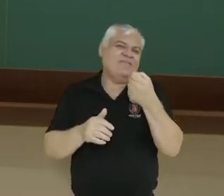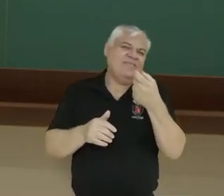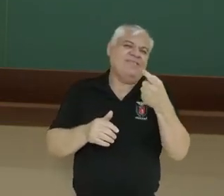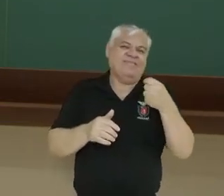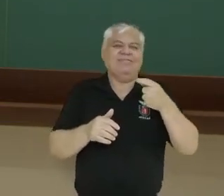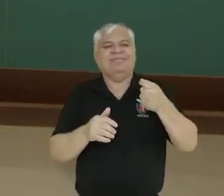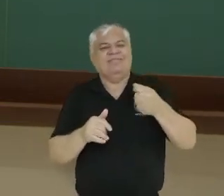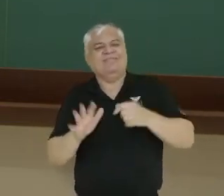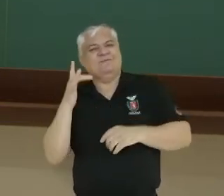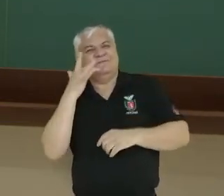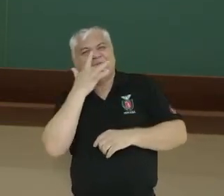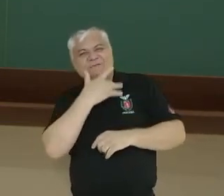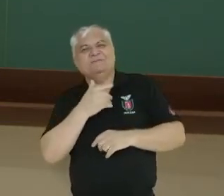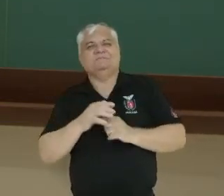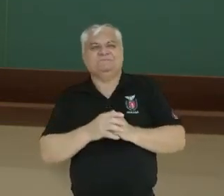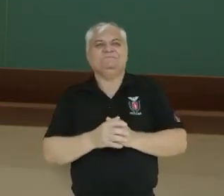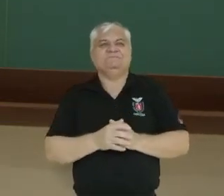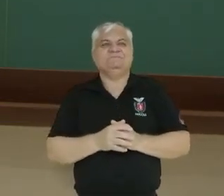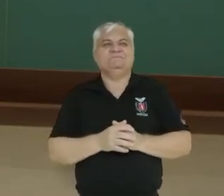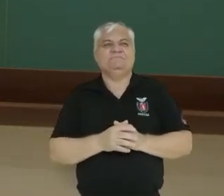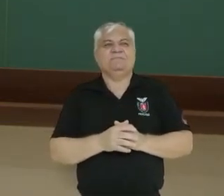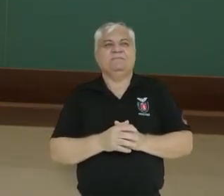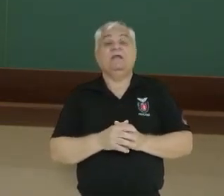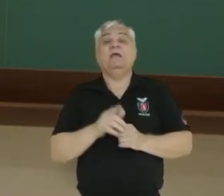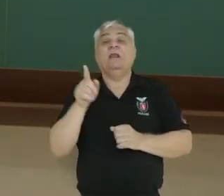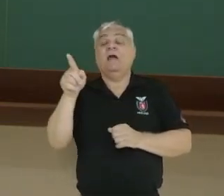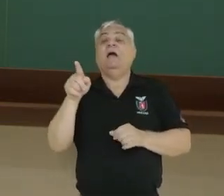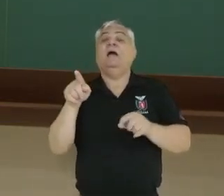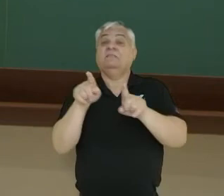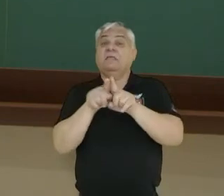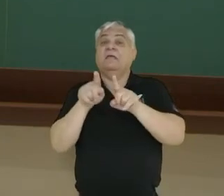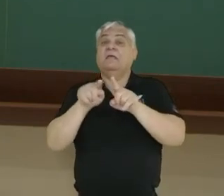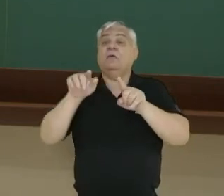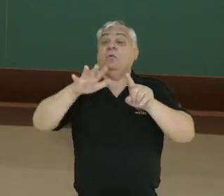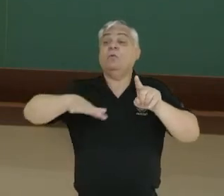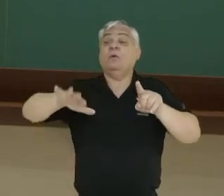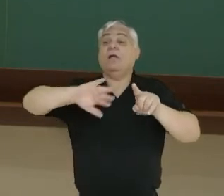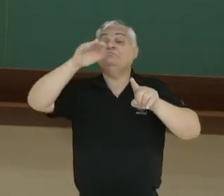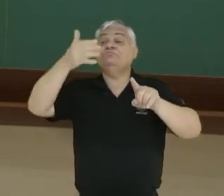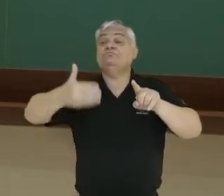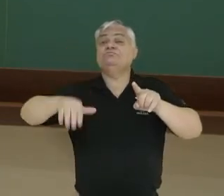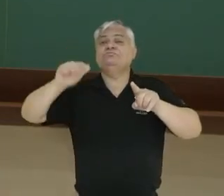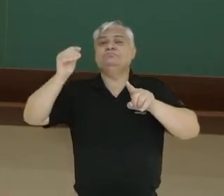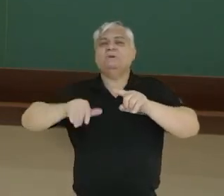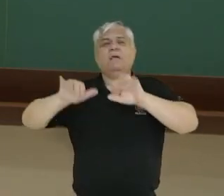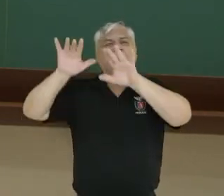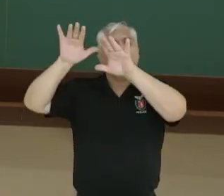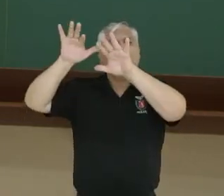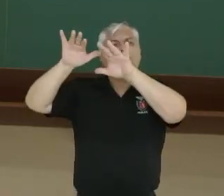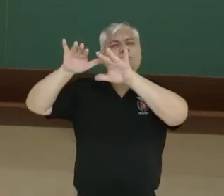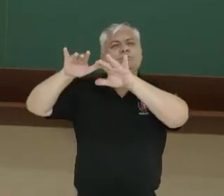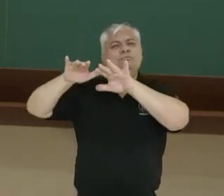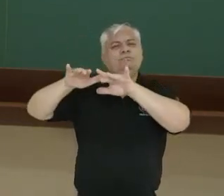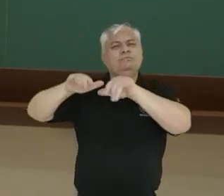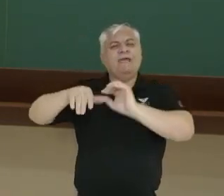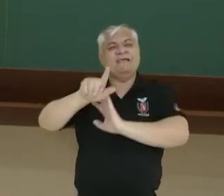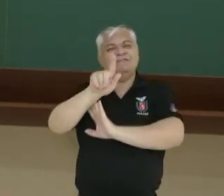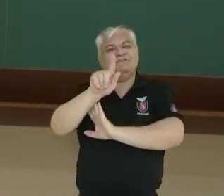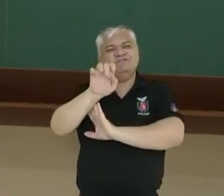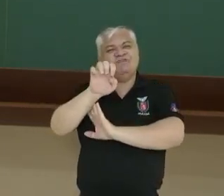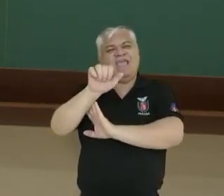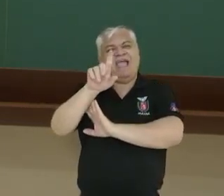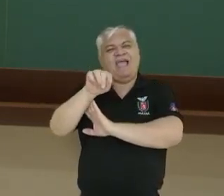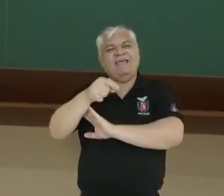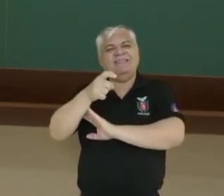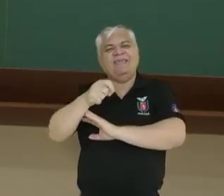ter temperaturas mais elevadas, né? Em algumas áreas, como na Serra da Mantiqueira, a gente vai ter no inverno a formação de geadas, porque